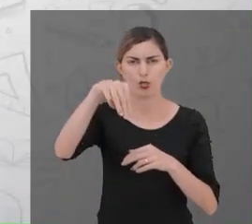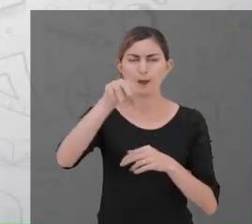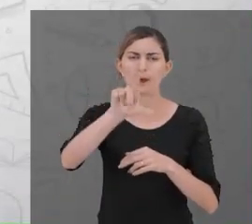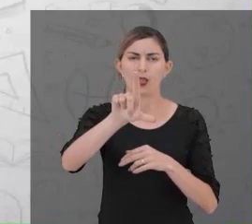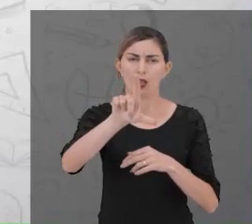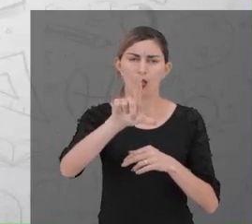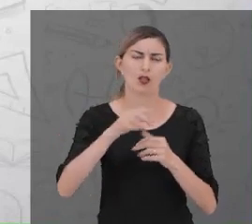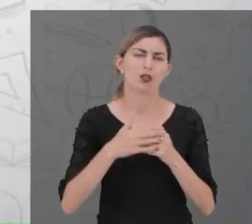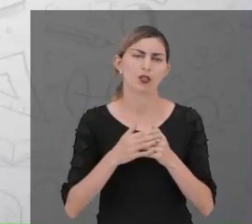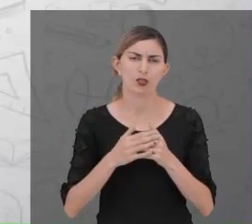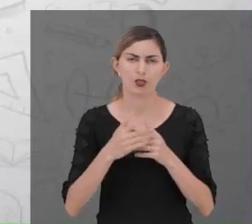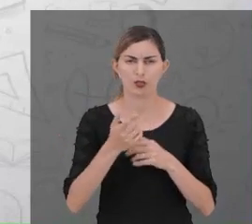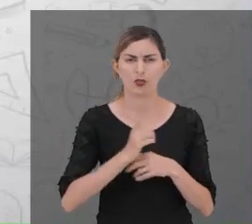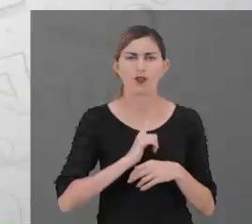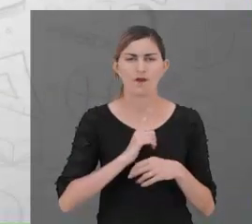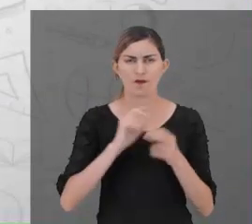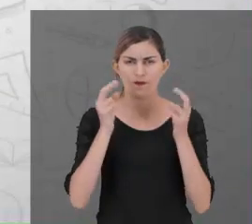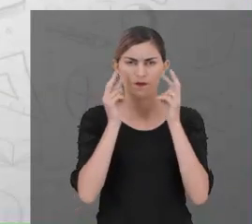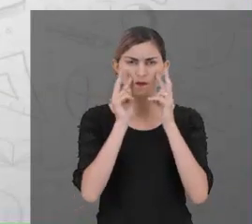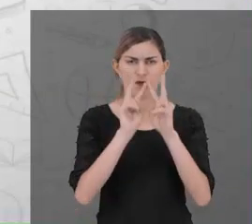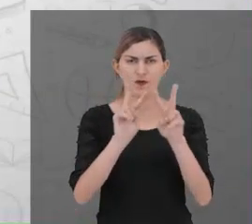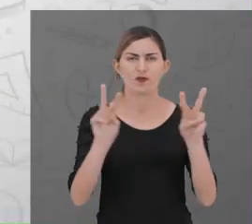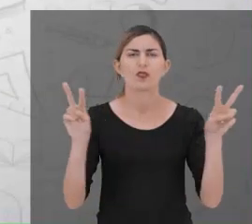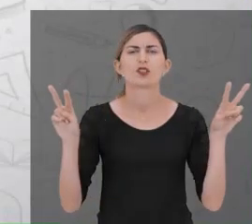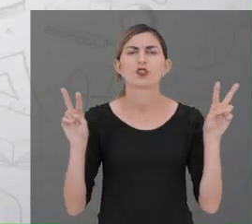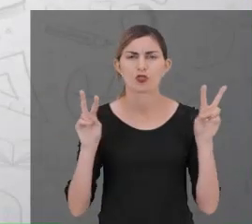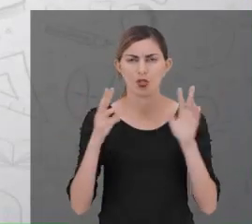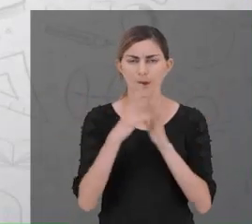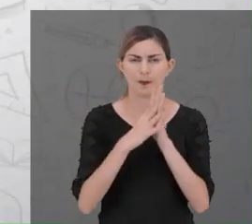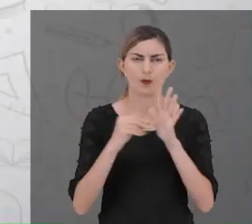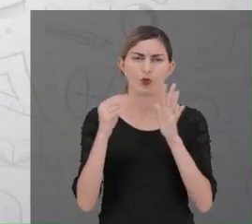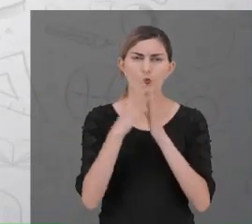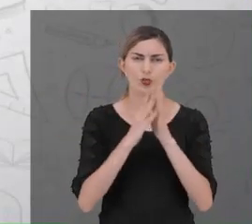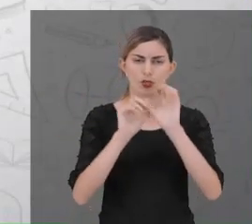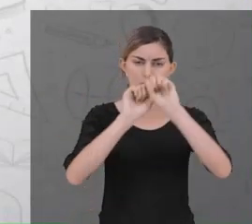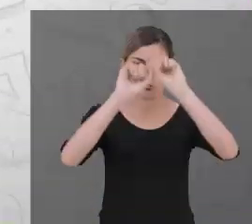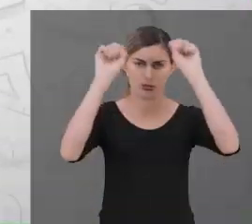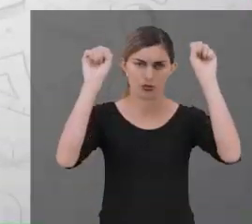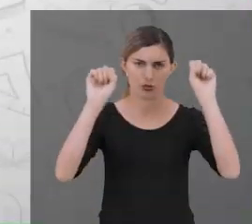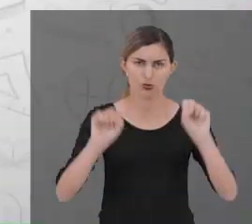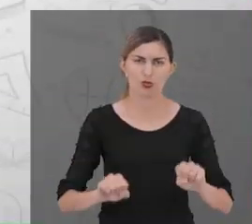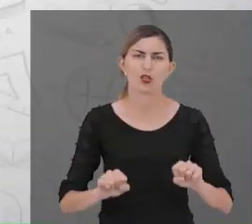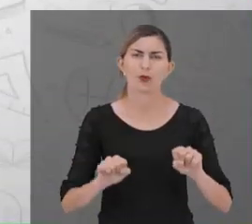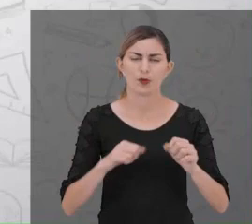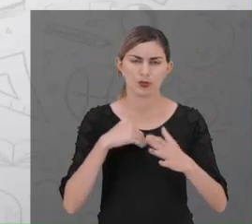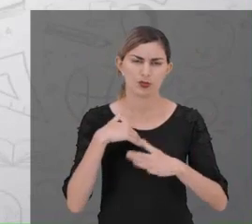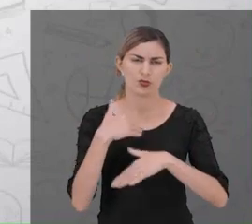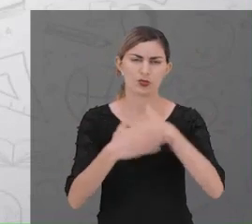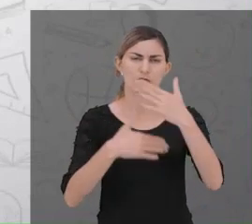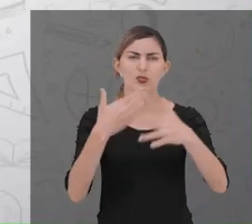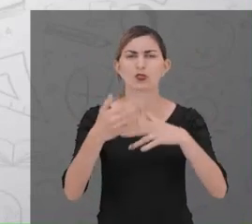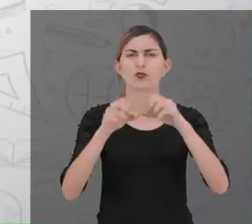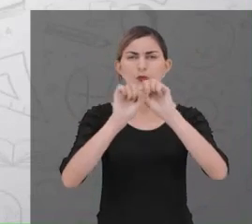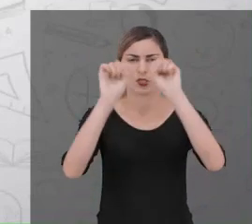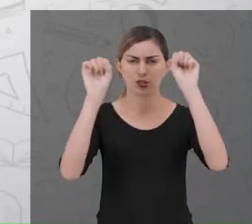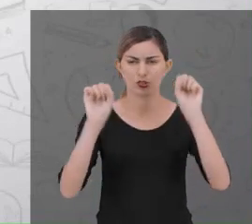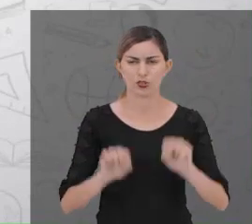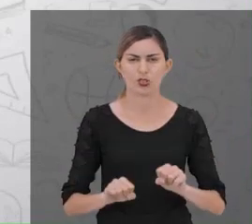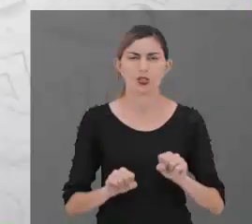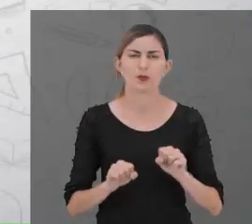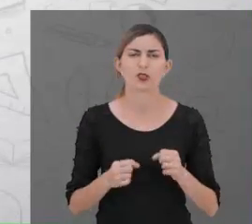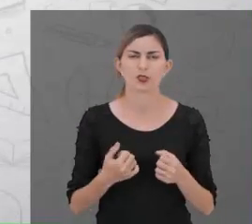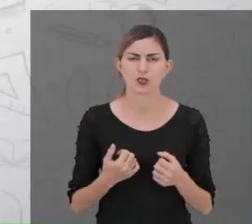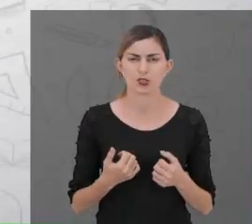A UML, embora ela é mais vista para modelos de sistemas, para desenvolvimentos